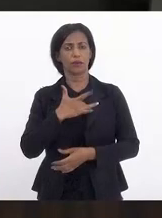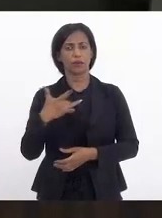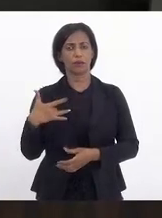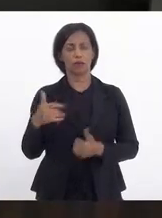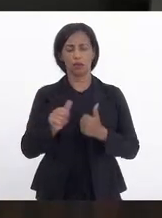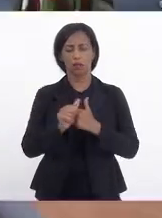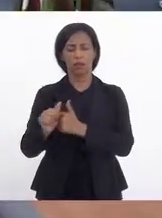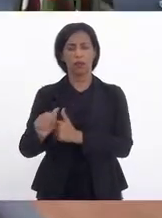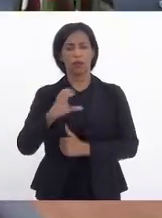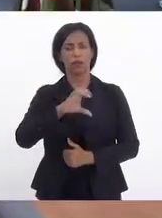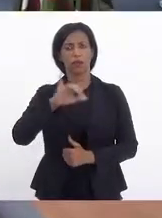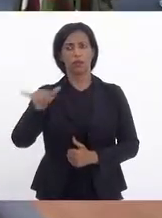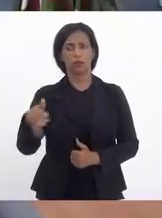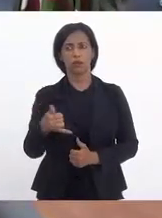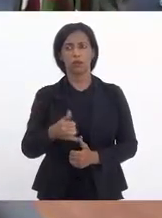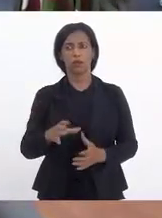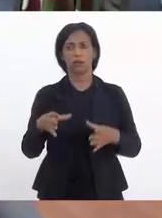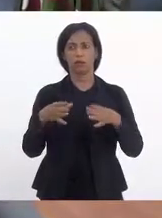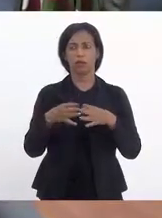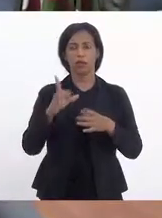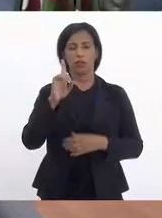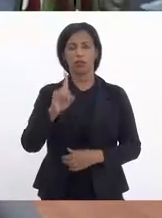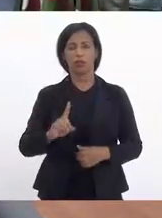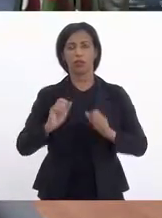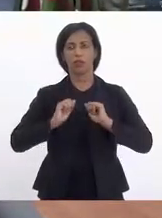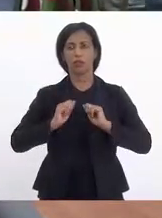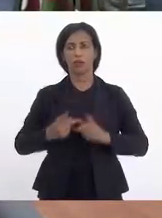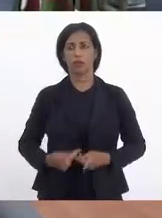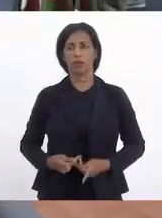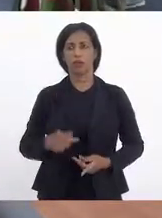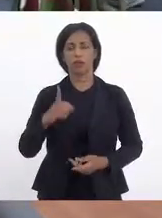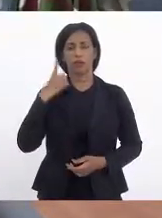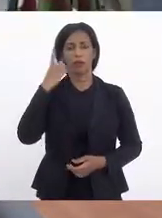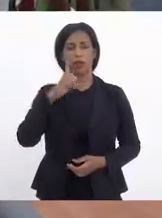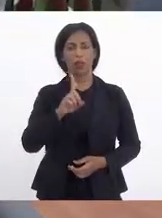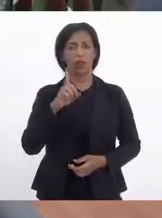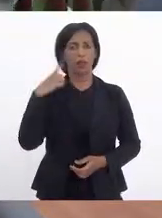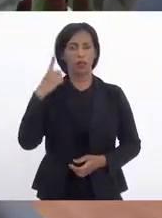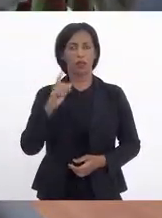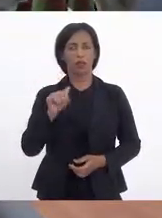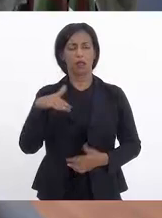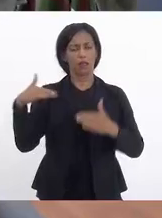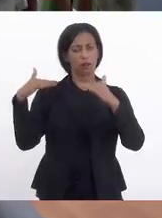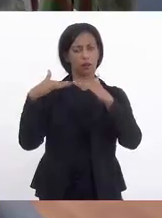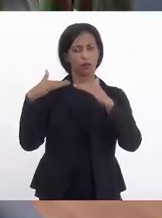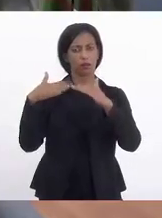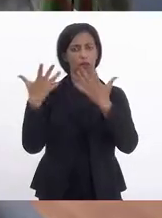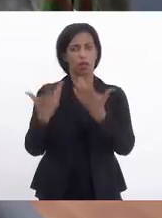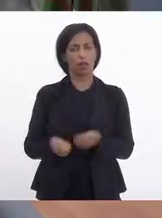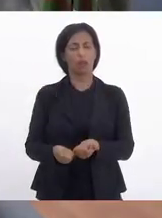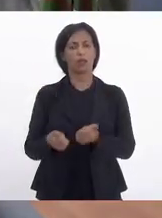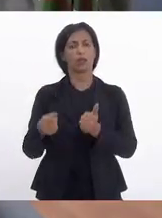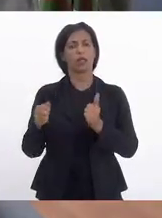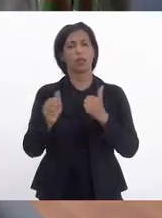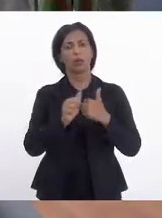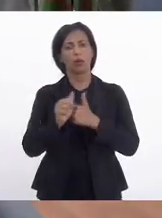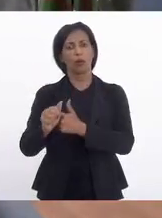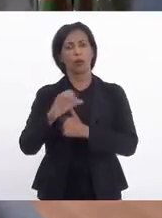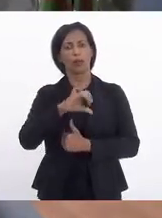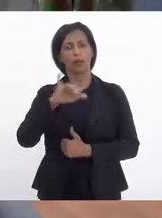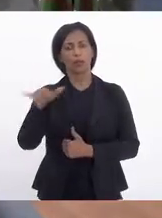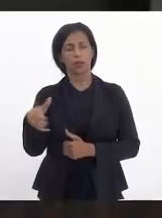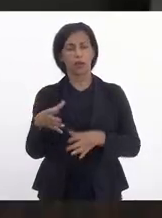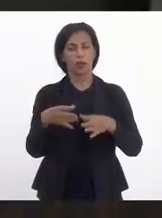acompanha o parecer da ccj pela comissão de direitos humanos Deputado a Dani Monteiro no mérito seu presente acompanha aparecendo